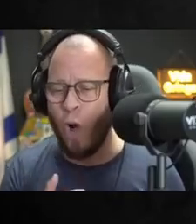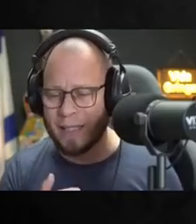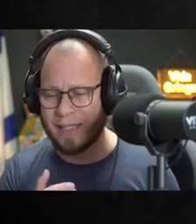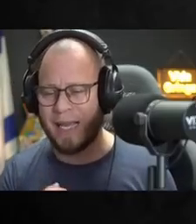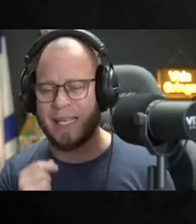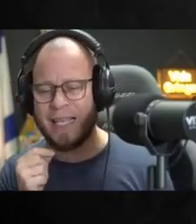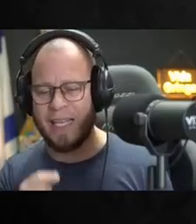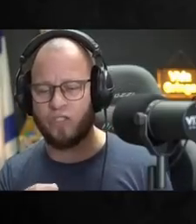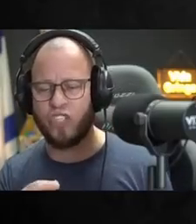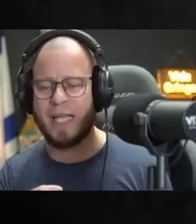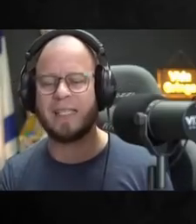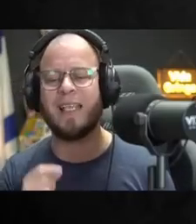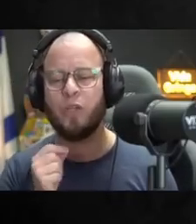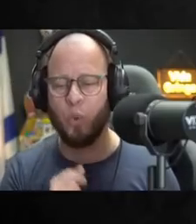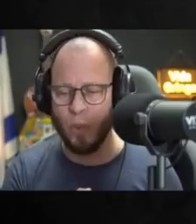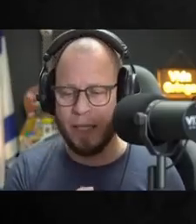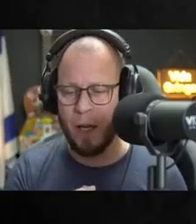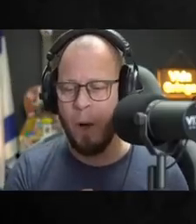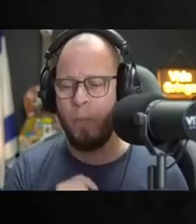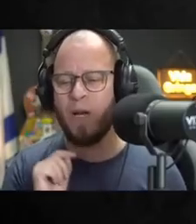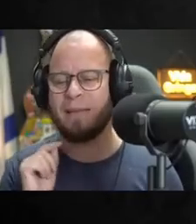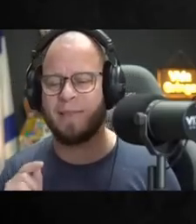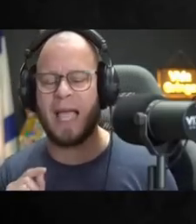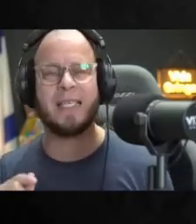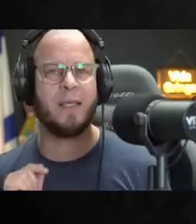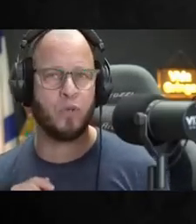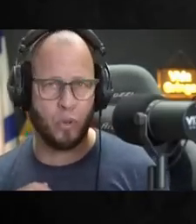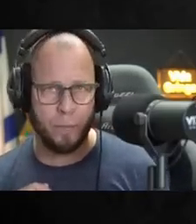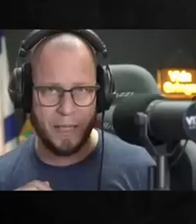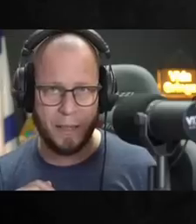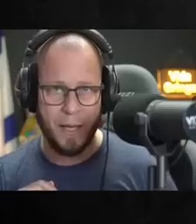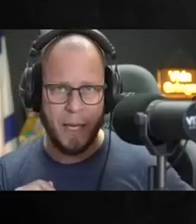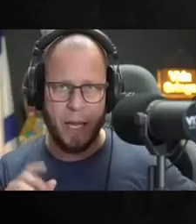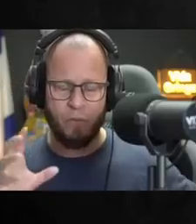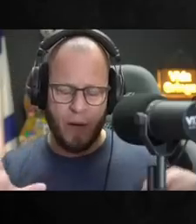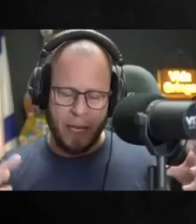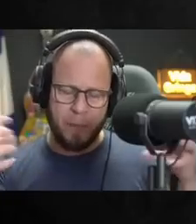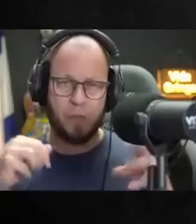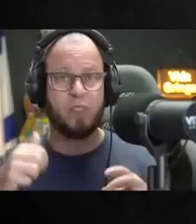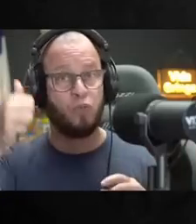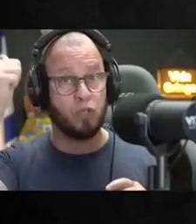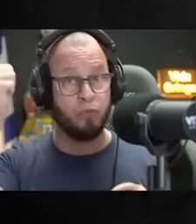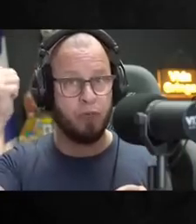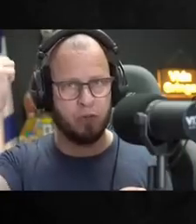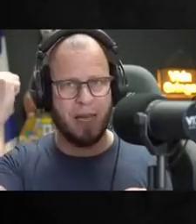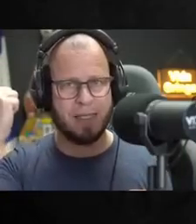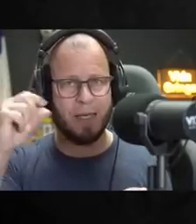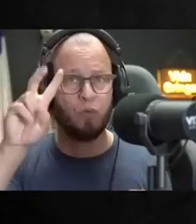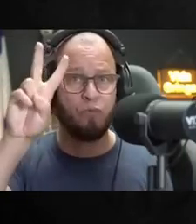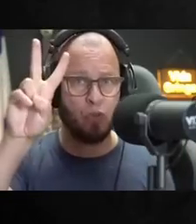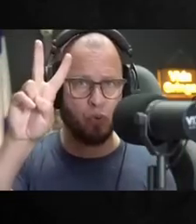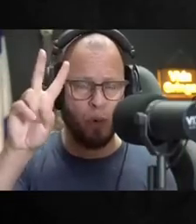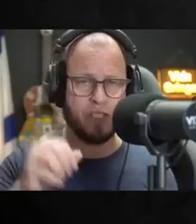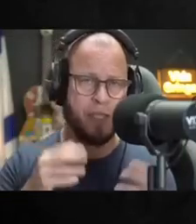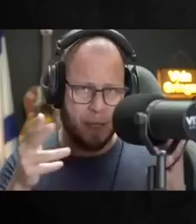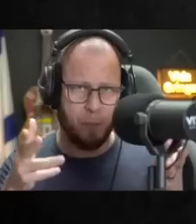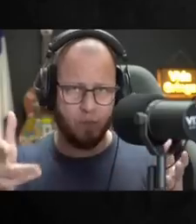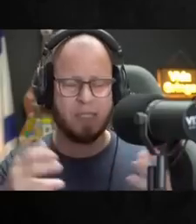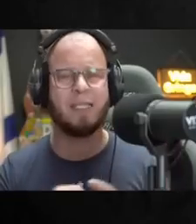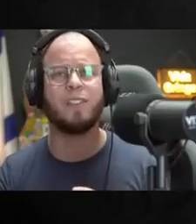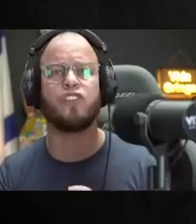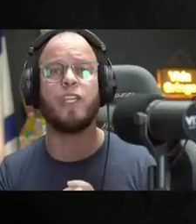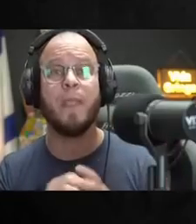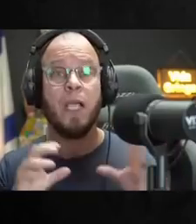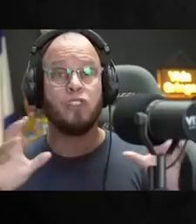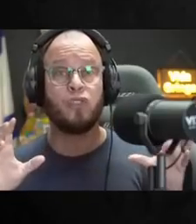engrossa críticas a Lula por ataques autonomia eu falei para as pessoas no vídeo mais cedo o vídeo dois seria